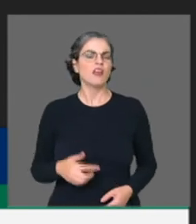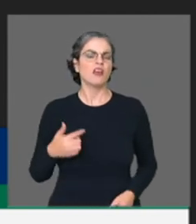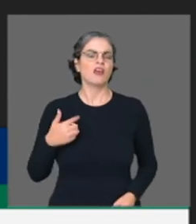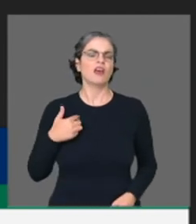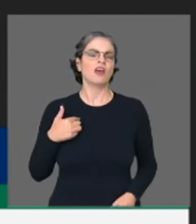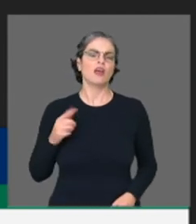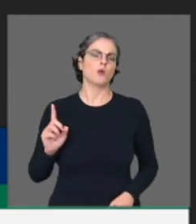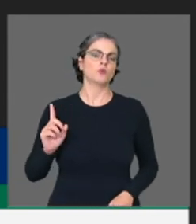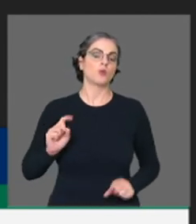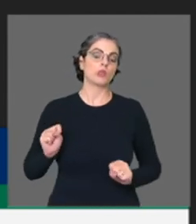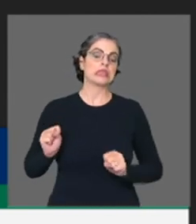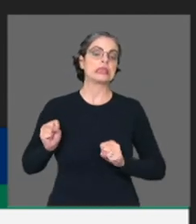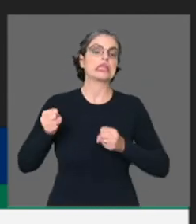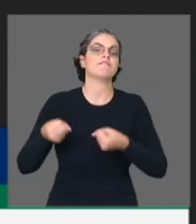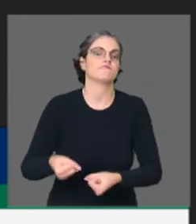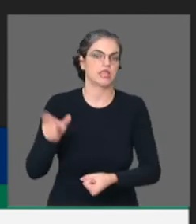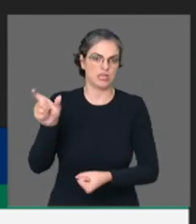Daniel Silveira,